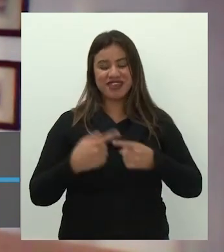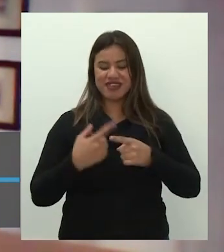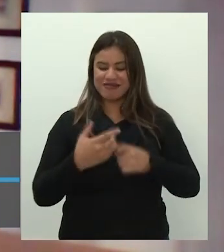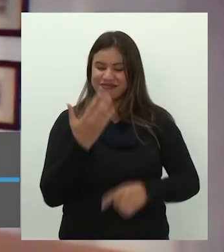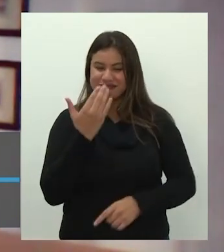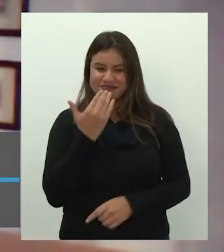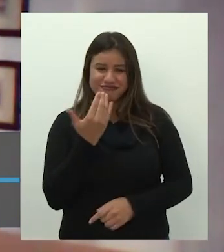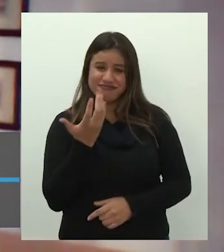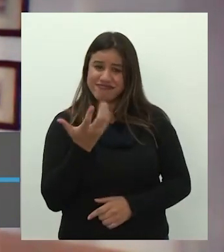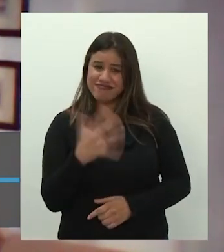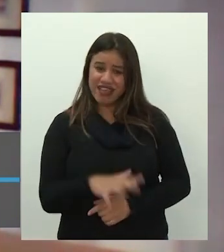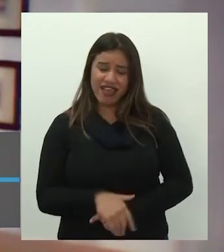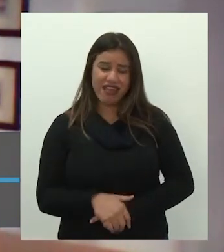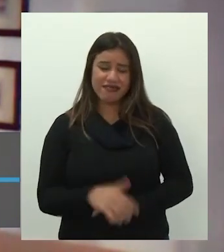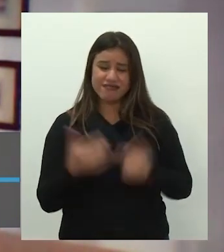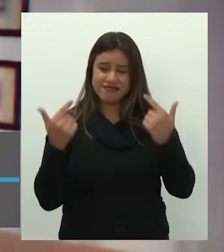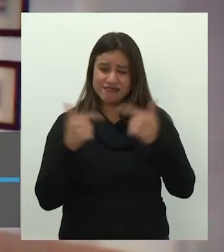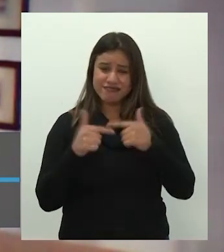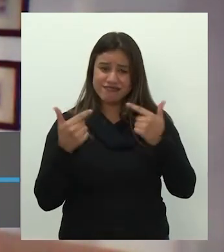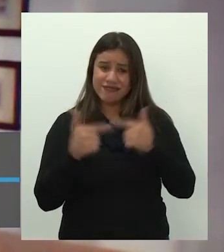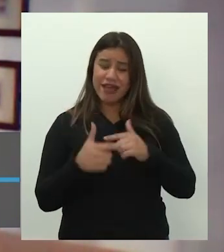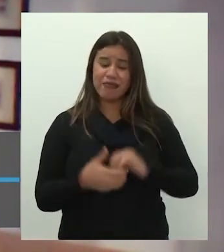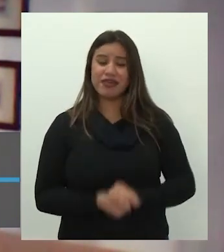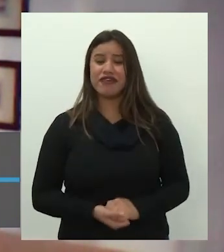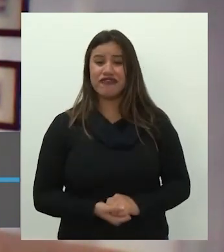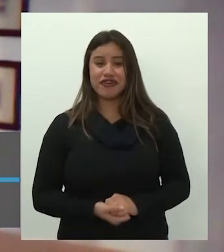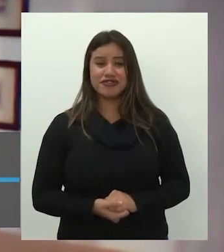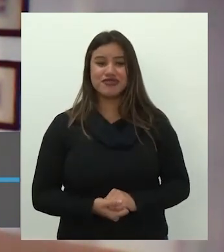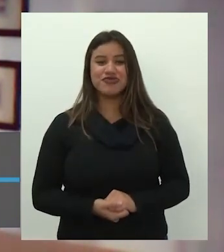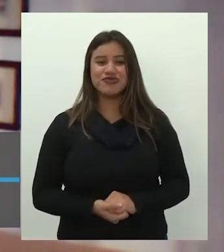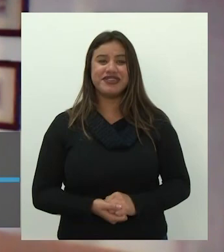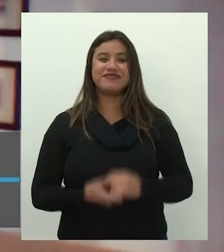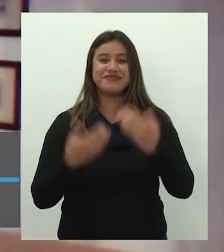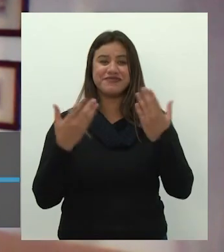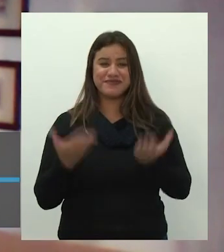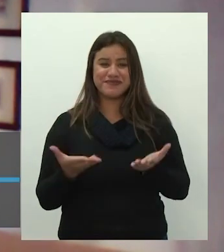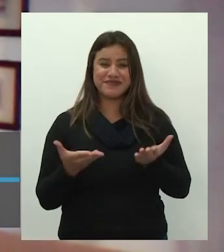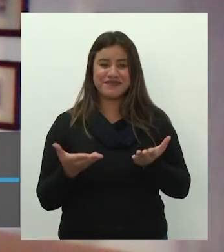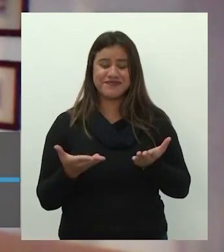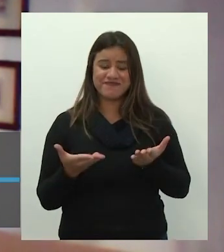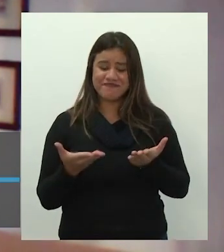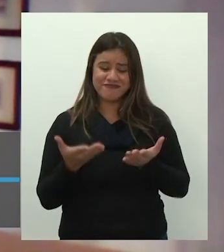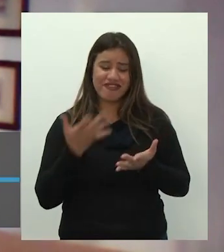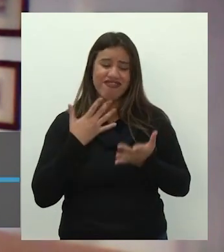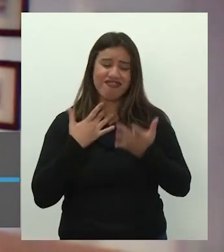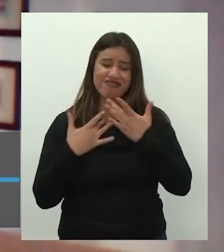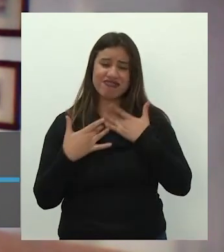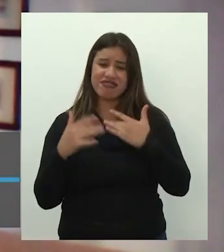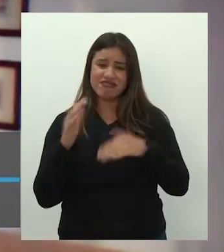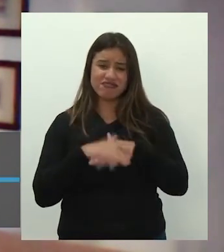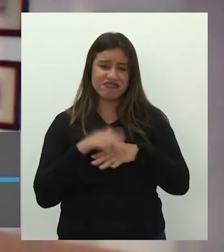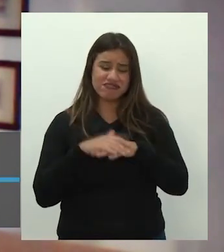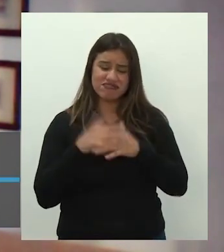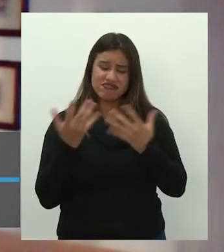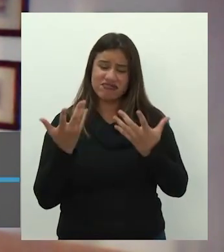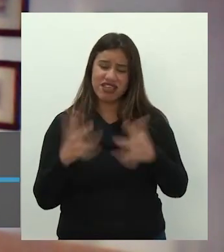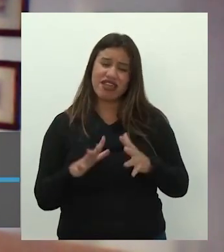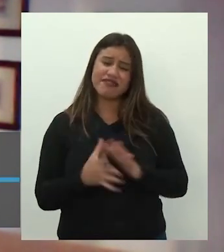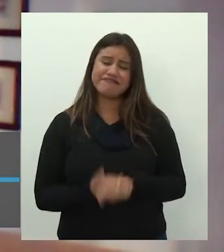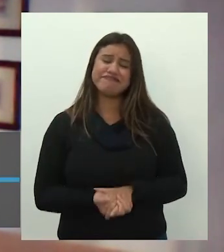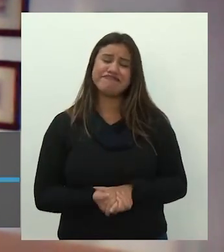dá vontade de dar risada, não dá vontade de fazer quase nada quando você está isolado, né?